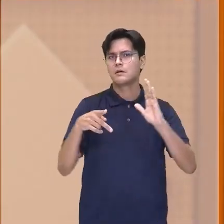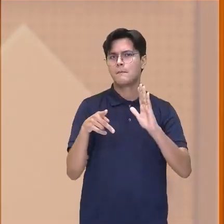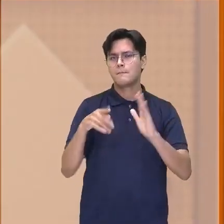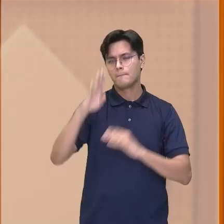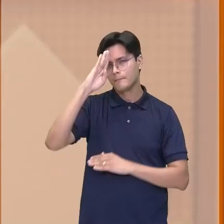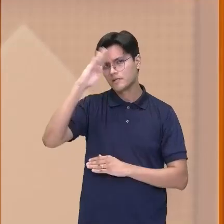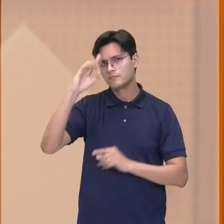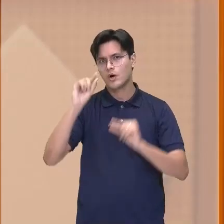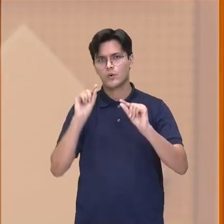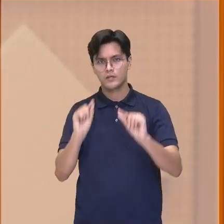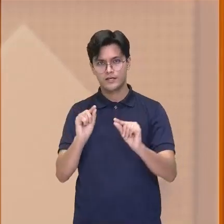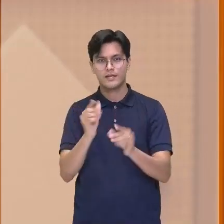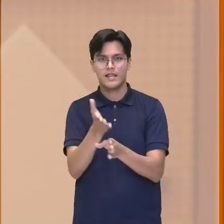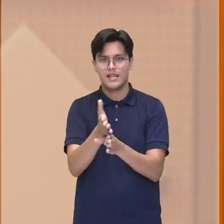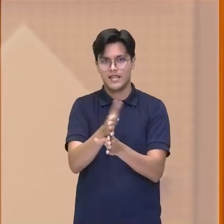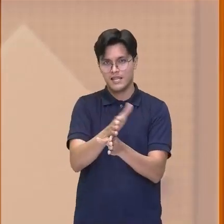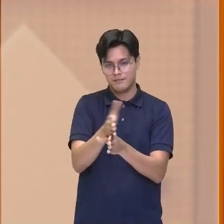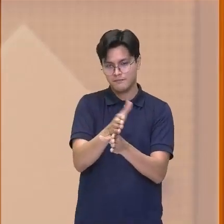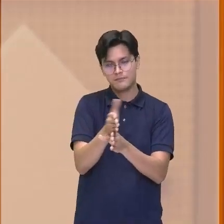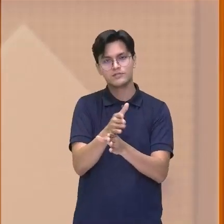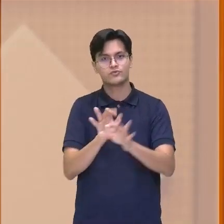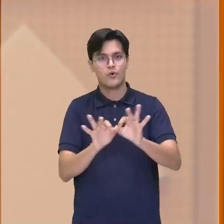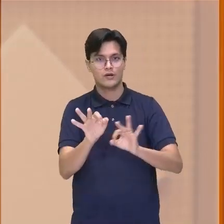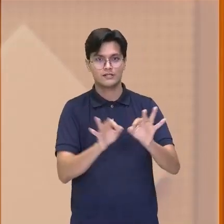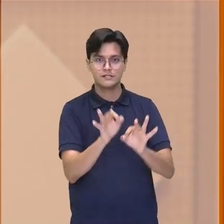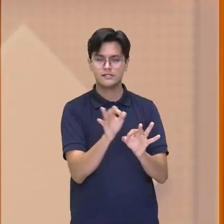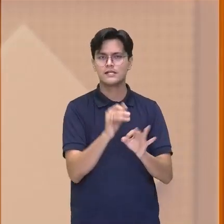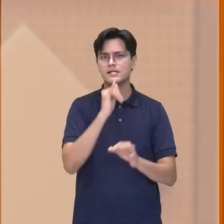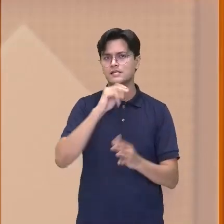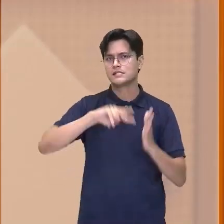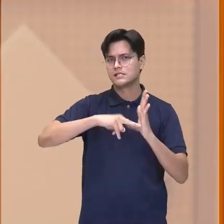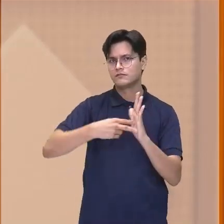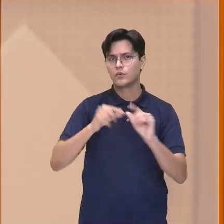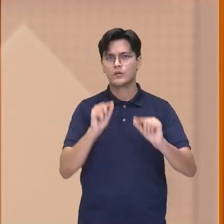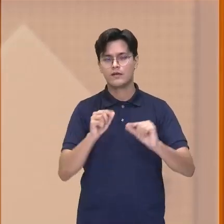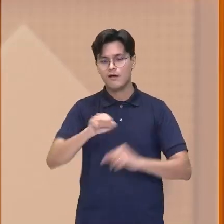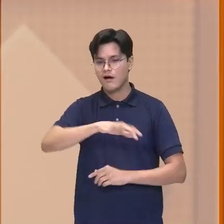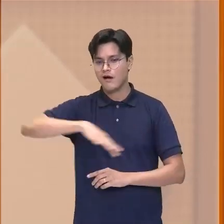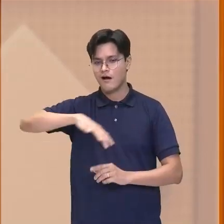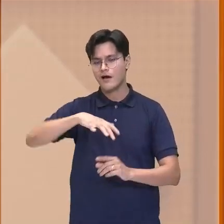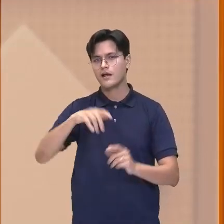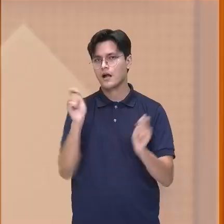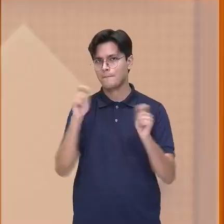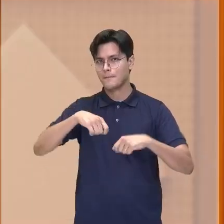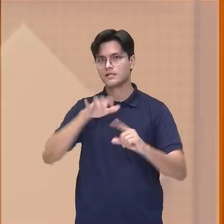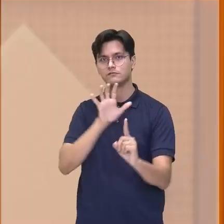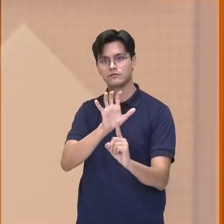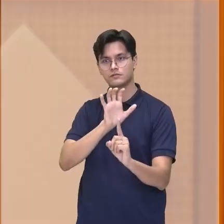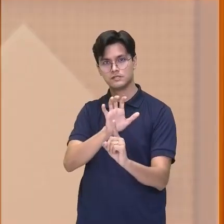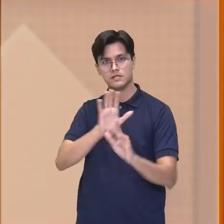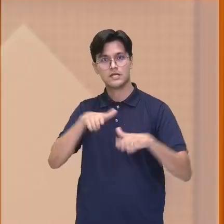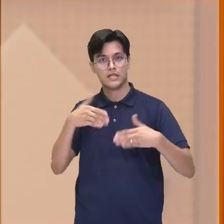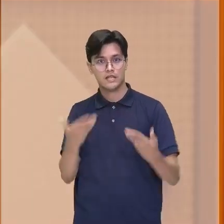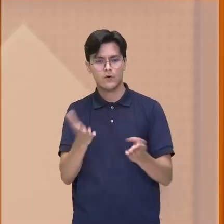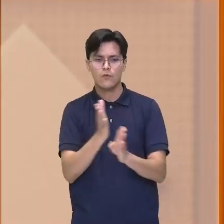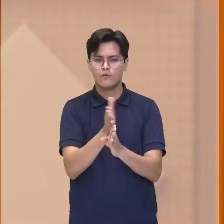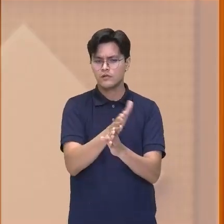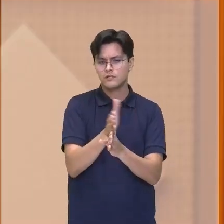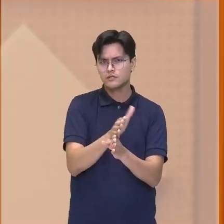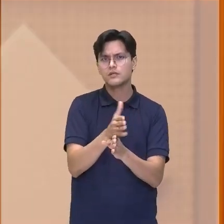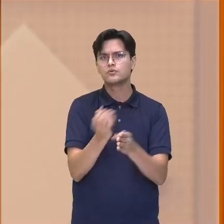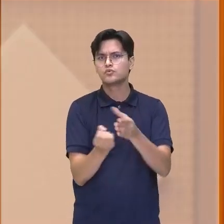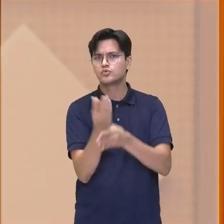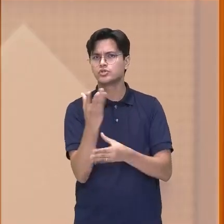das suas fronteiras, ou seja, sua área de influência. Então, essas fronteiras elas vão ser determinadas